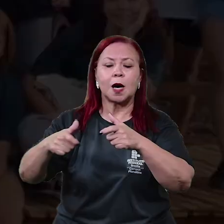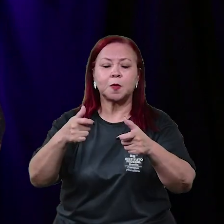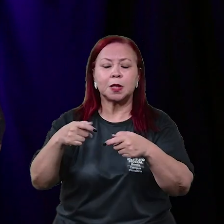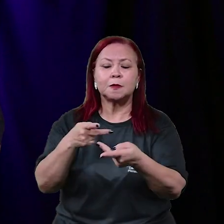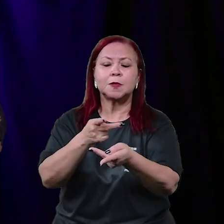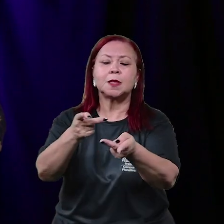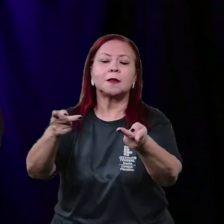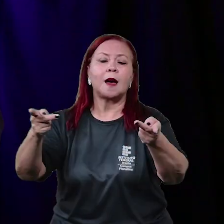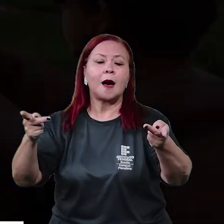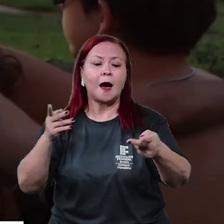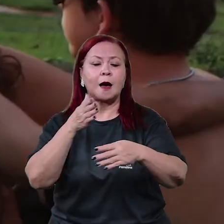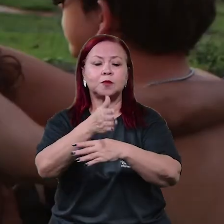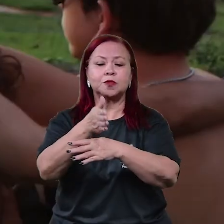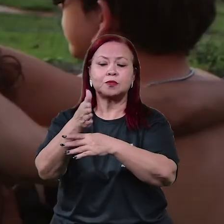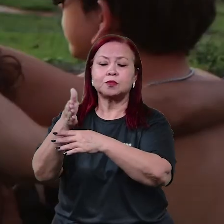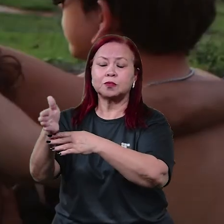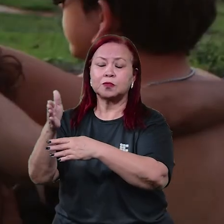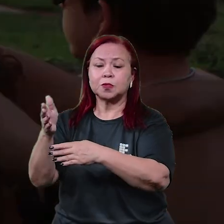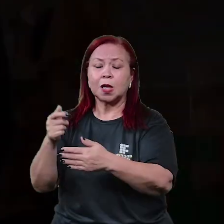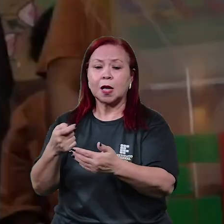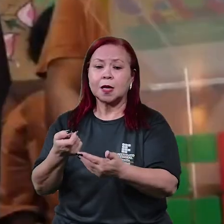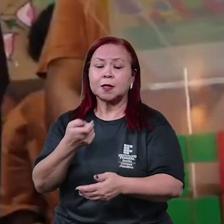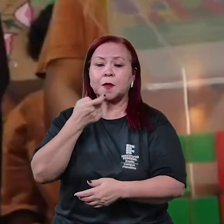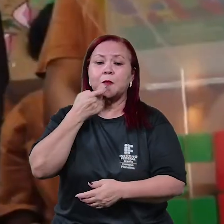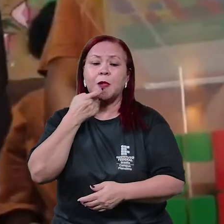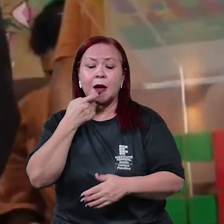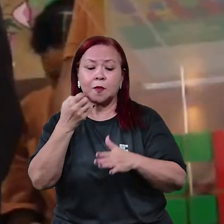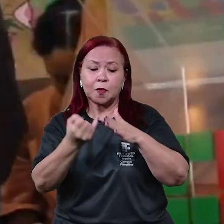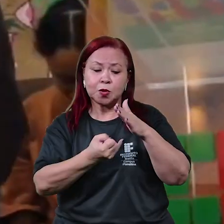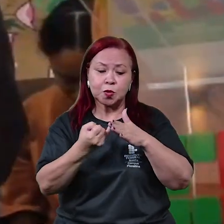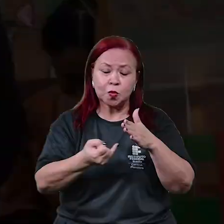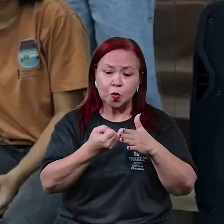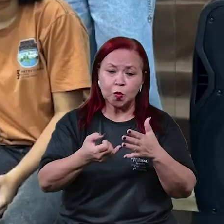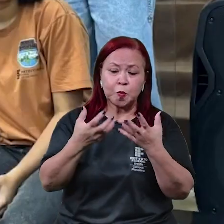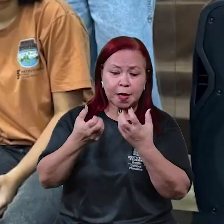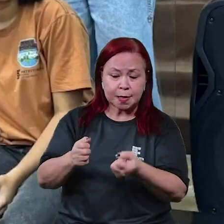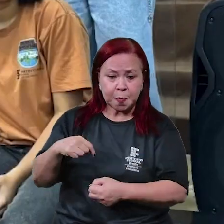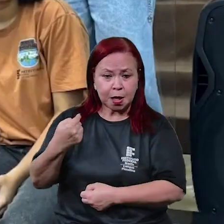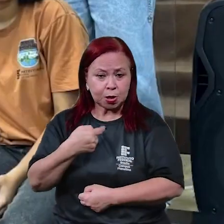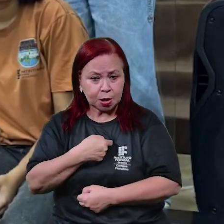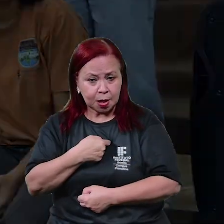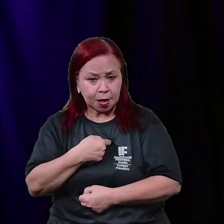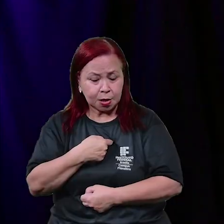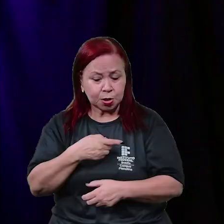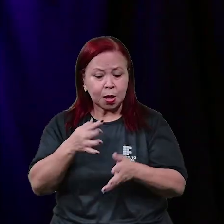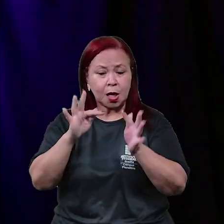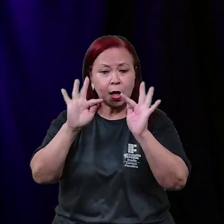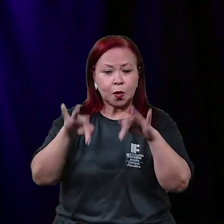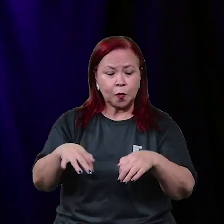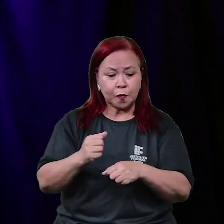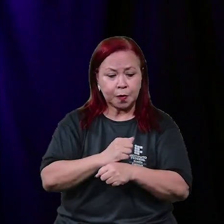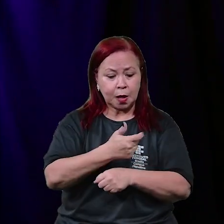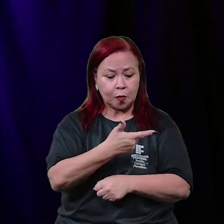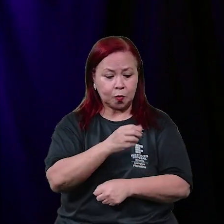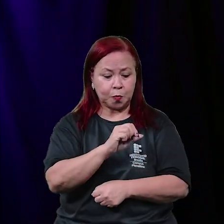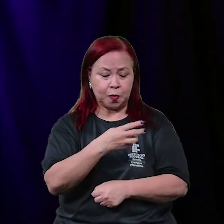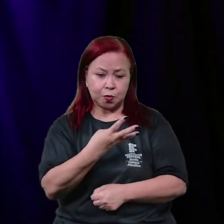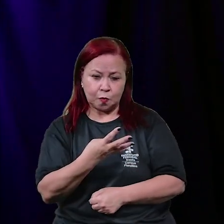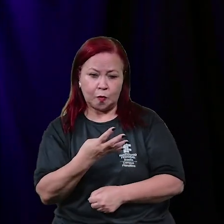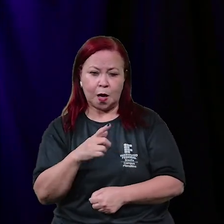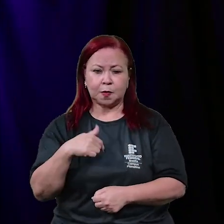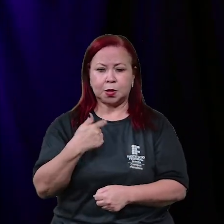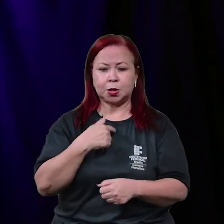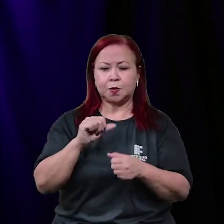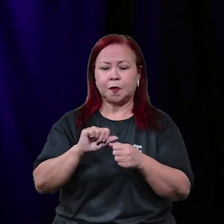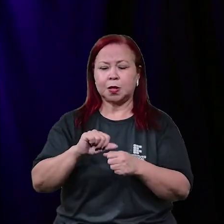né, para visitar, aí sempre perto de algum instituto que poderia receber a gente fazer essa troca. E no final de 2024, aí